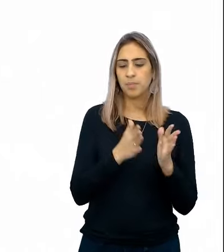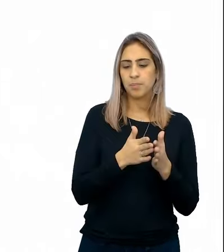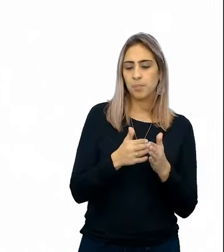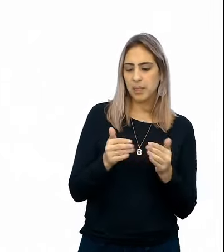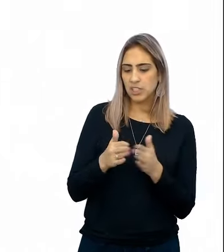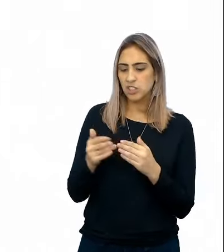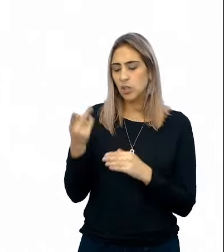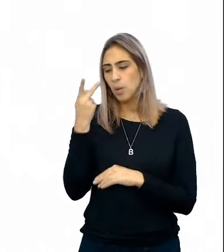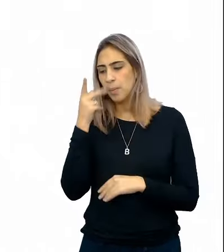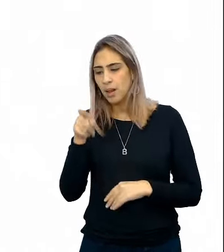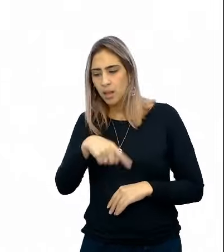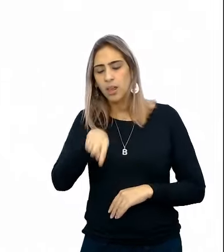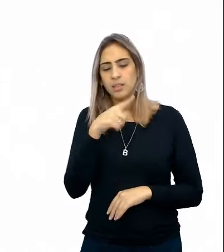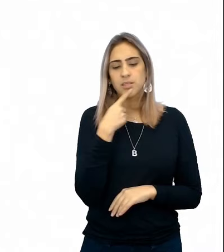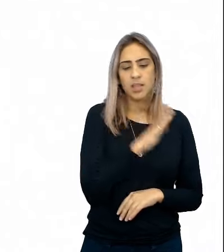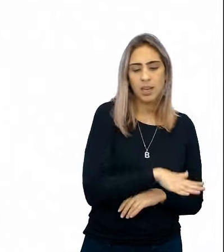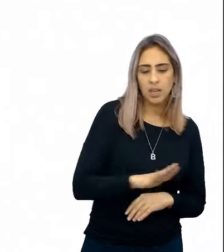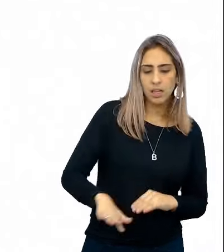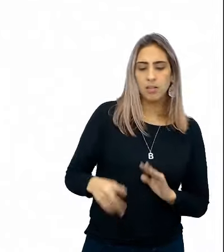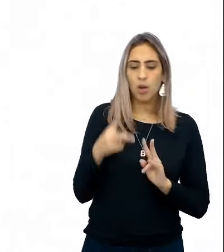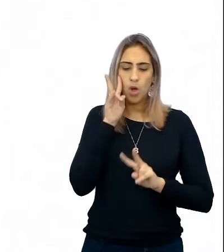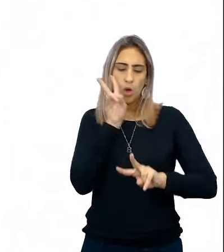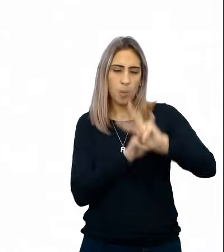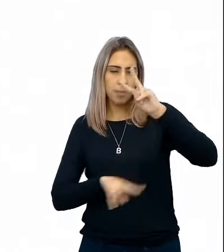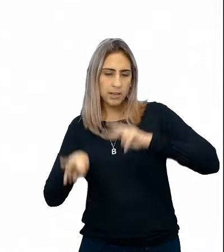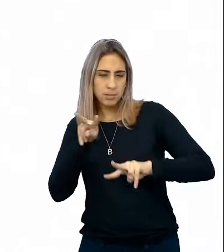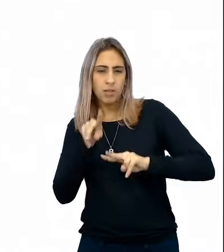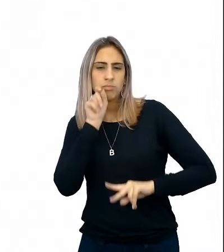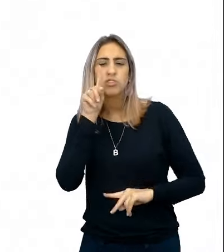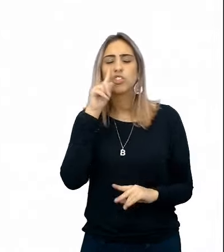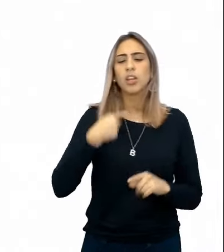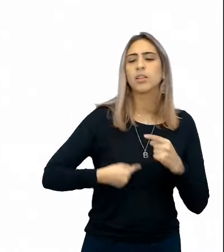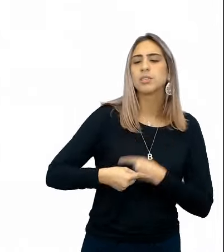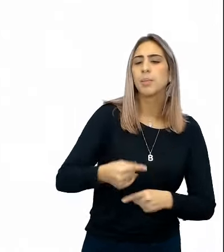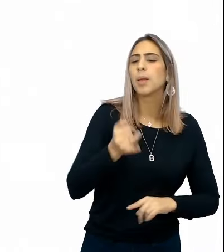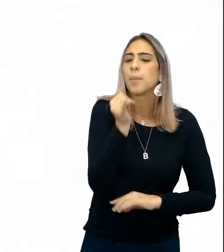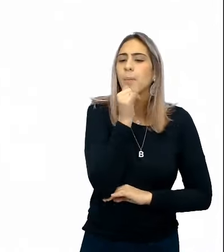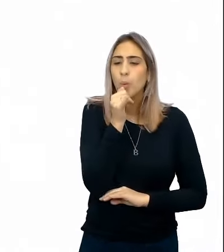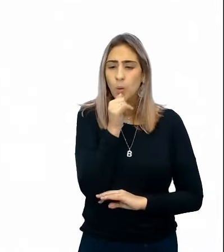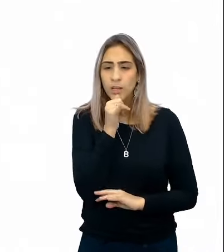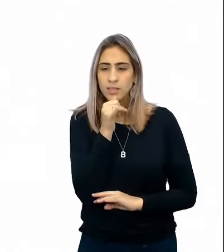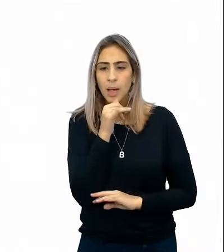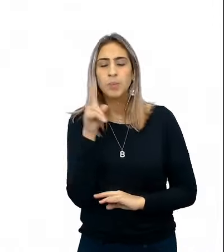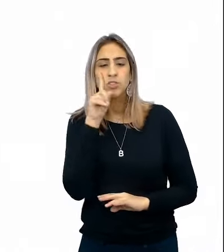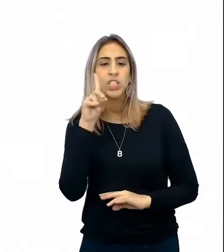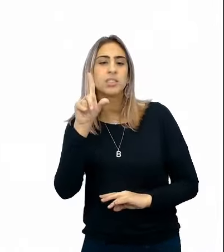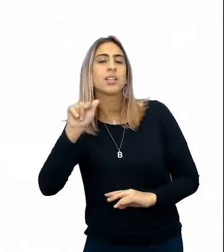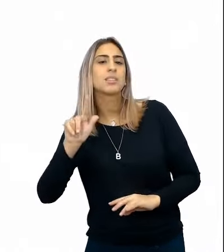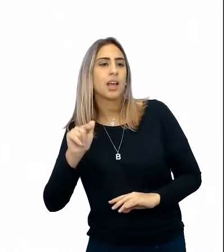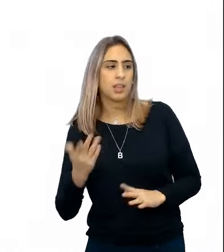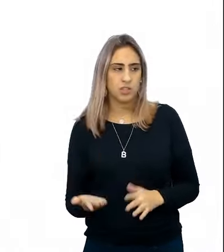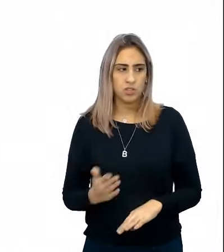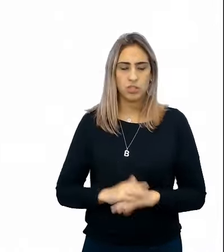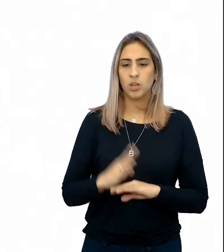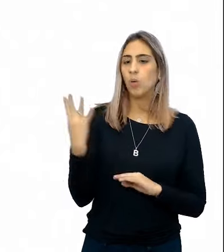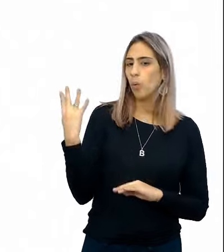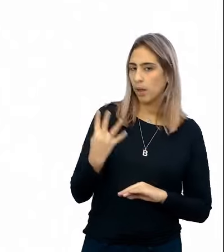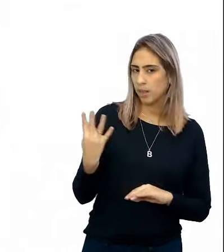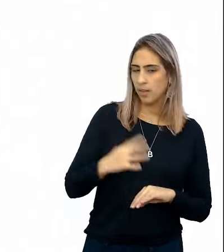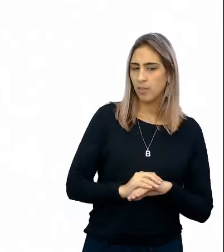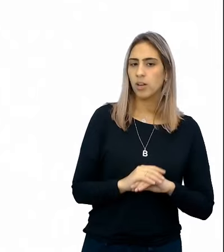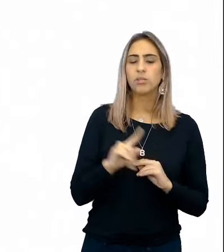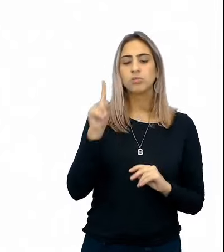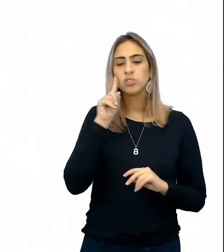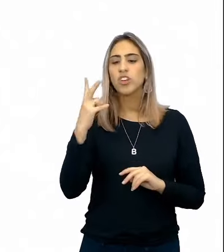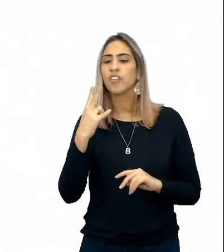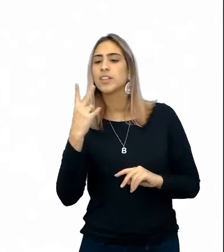pedindo para que as crianças observem em que dia da semana, por exemplo, caiu o dia 17, quarta-feira, ou